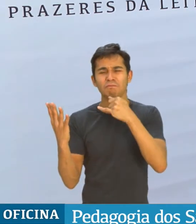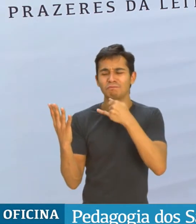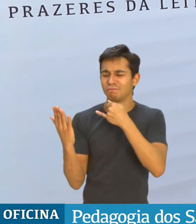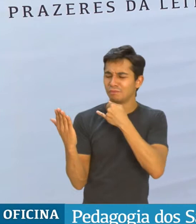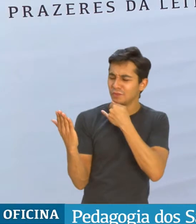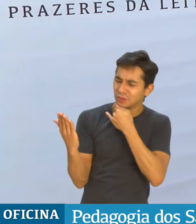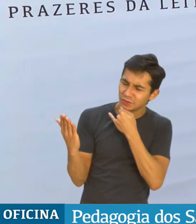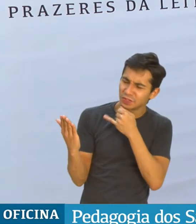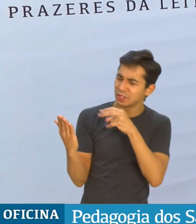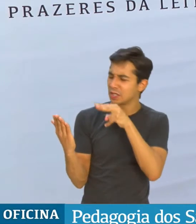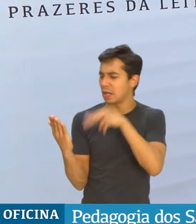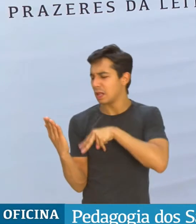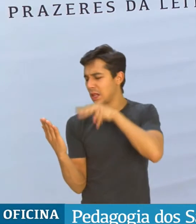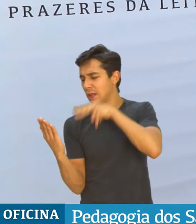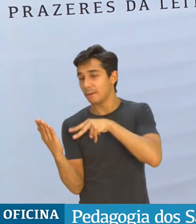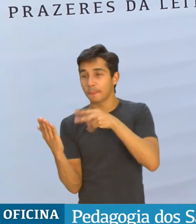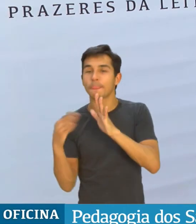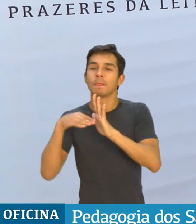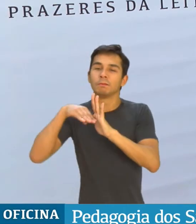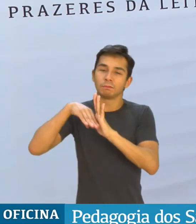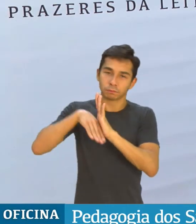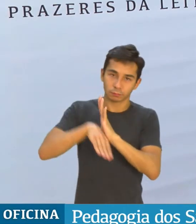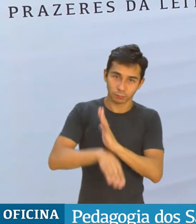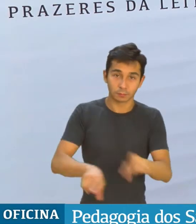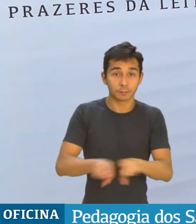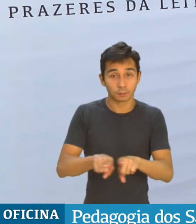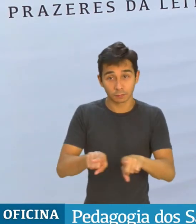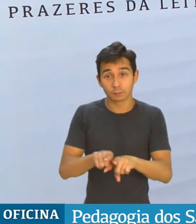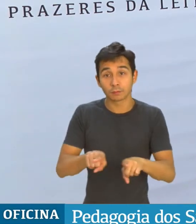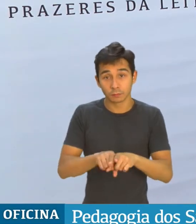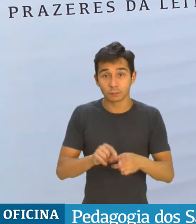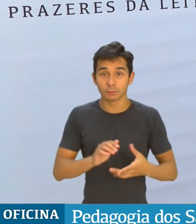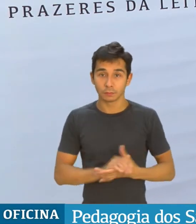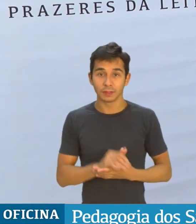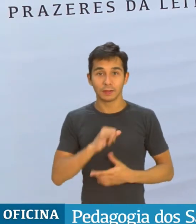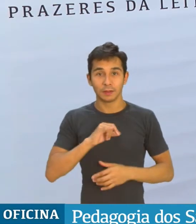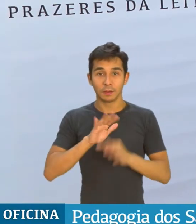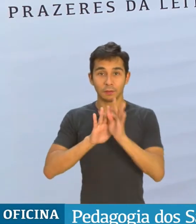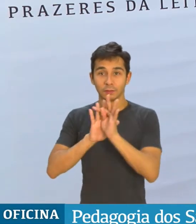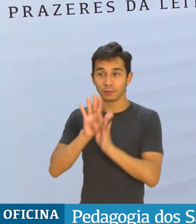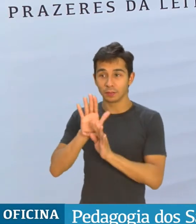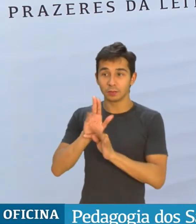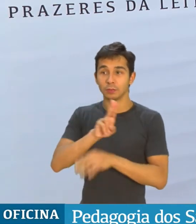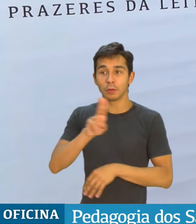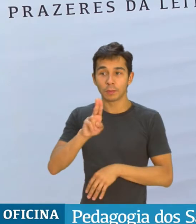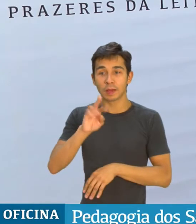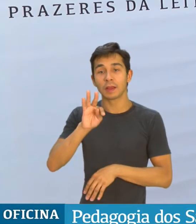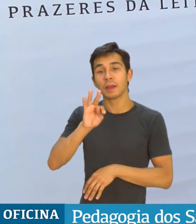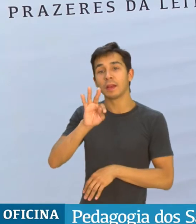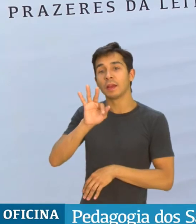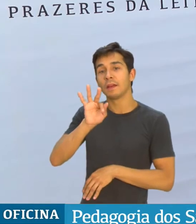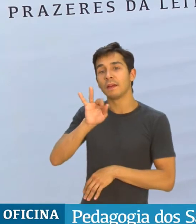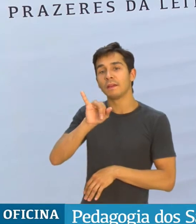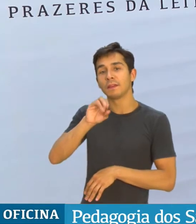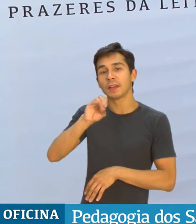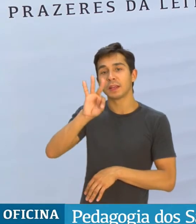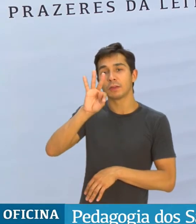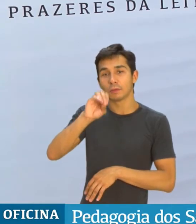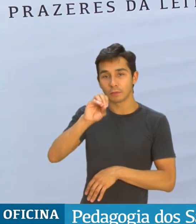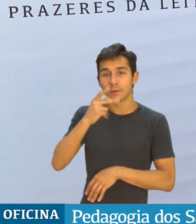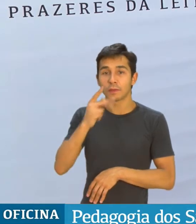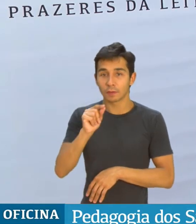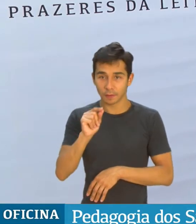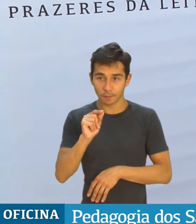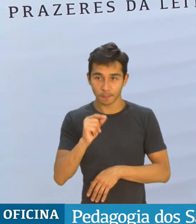né? Tem um texto que às vezes eu falo que, por exemplo, chama Miolo Mole Frito. Ele é mais ou menos assim. Um